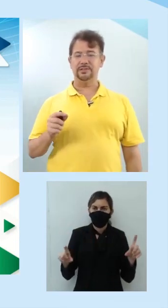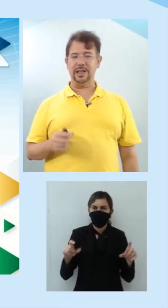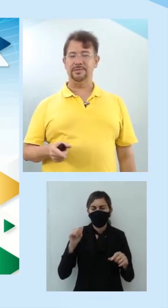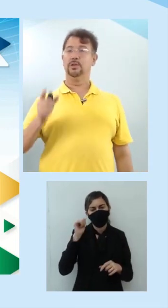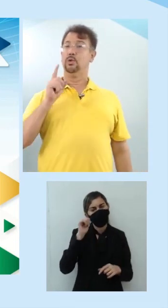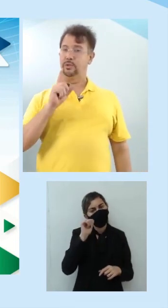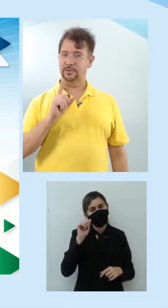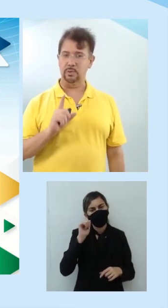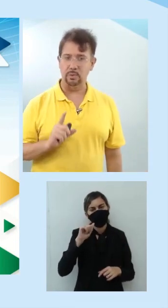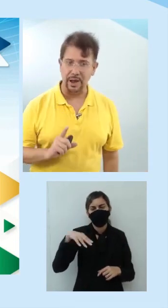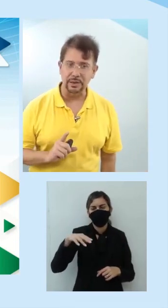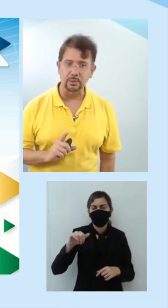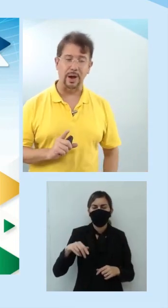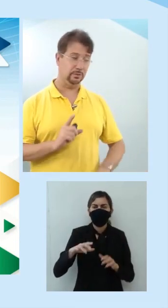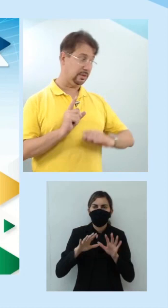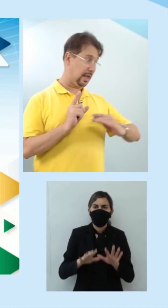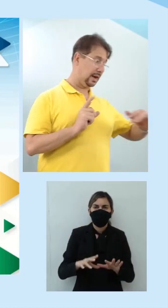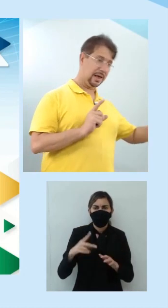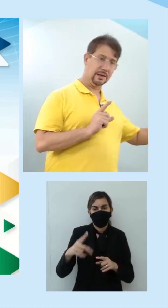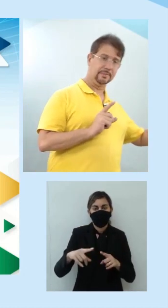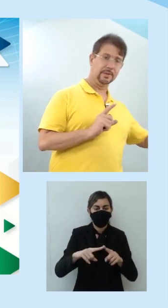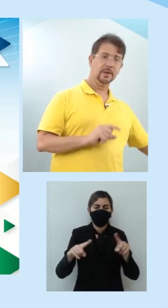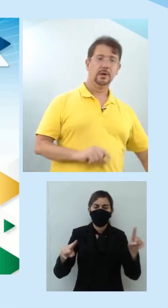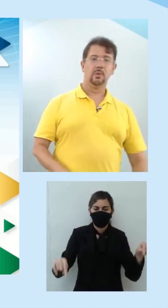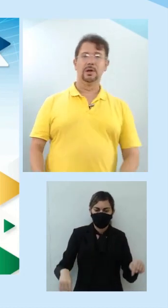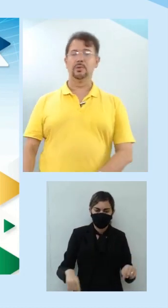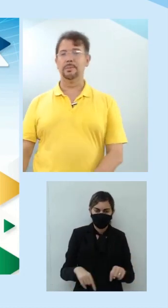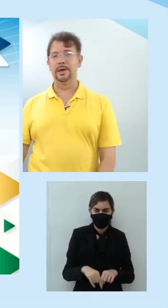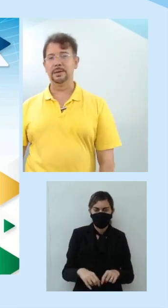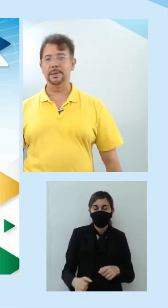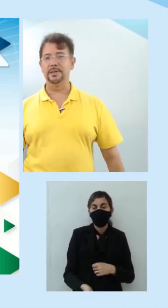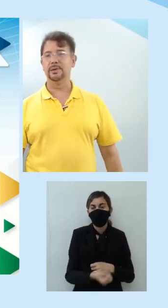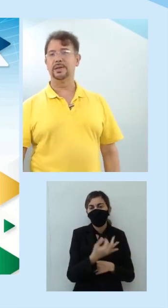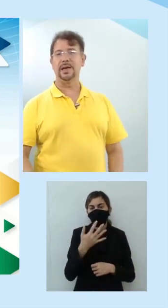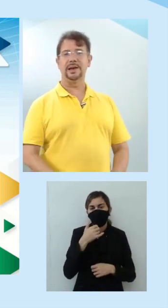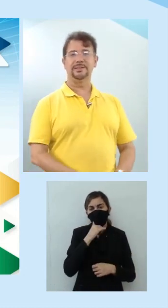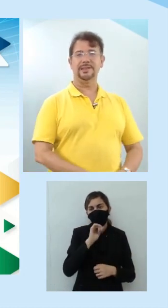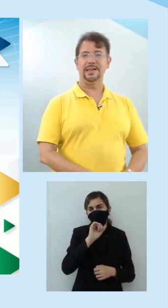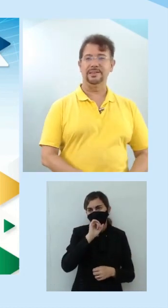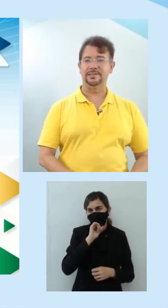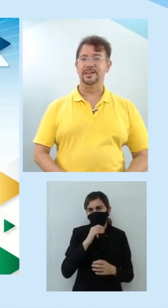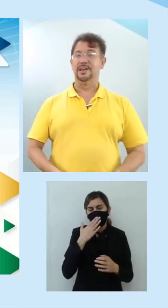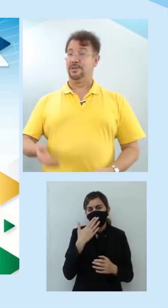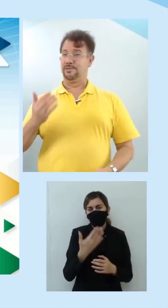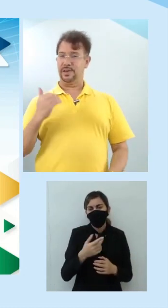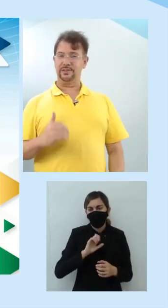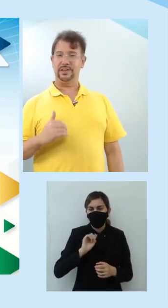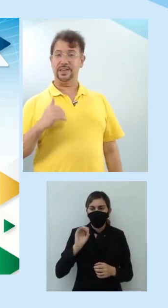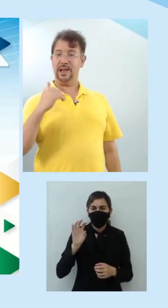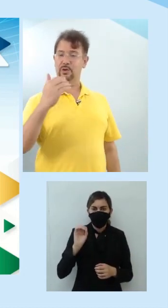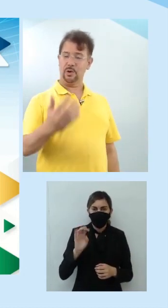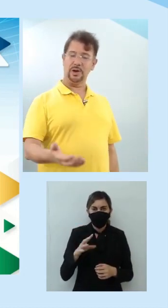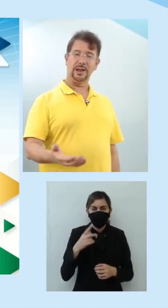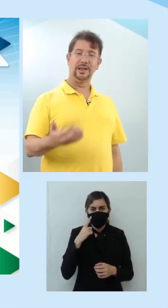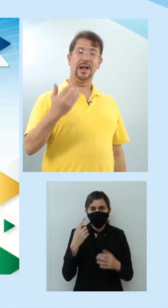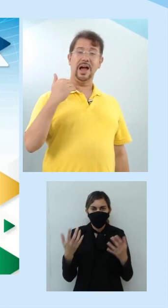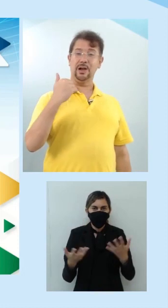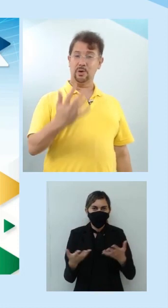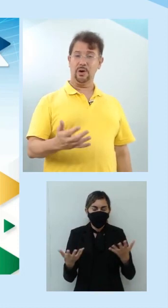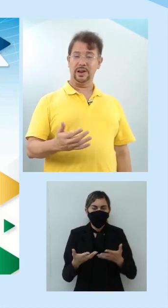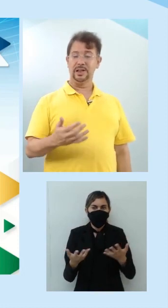menina estava no seu quarto dela, quando a mãe pediu que ela saísse. Veja que